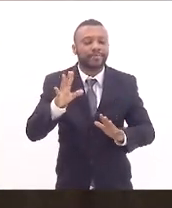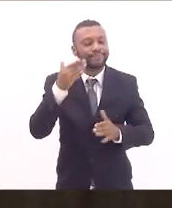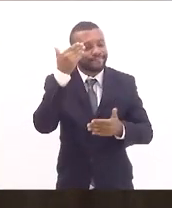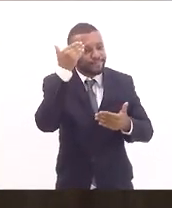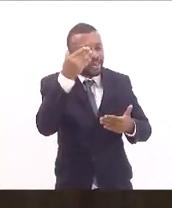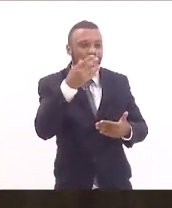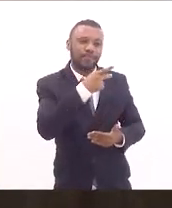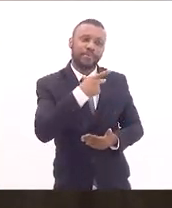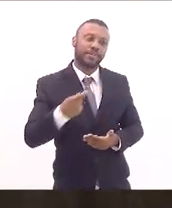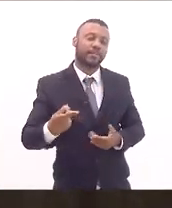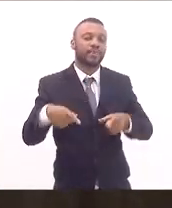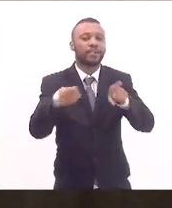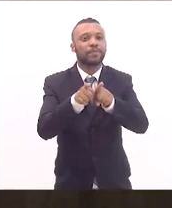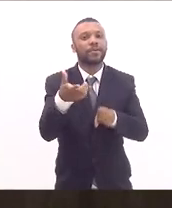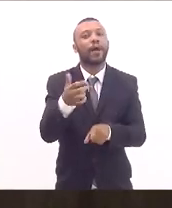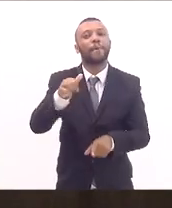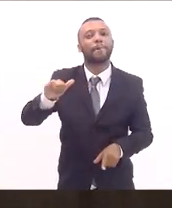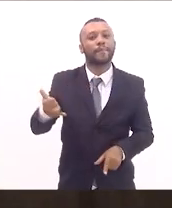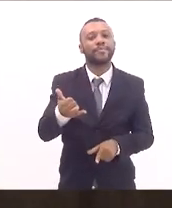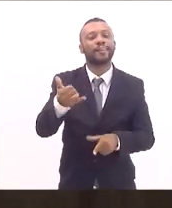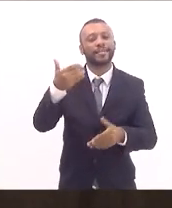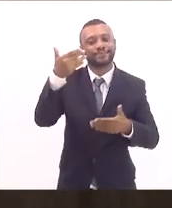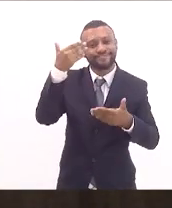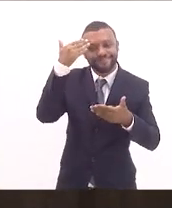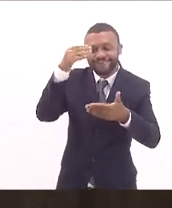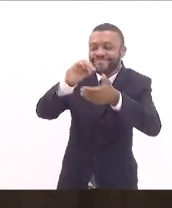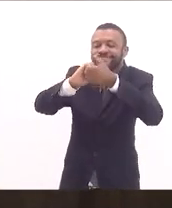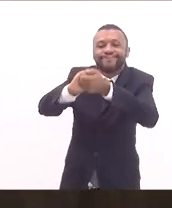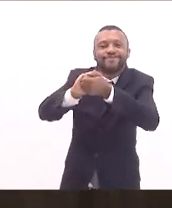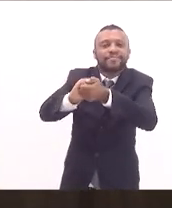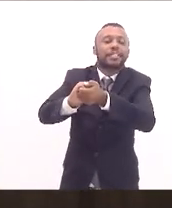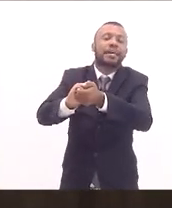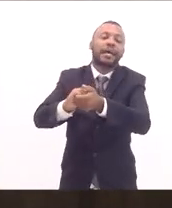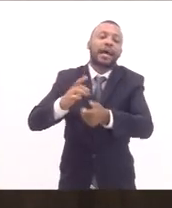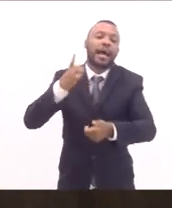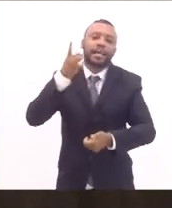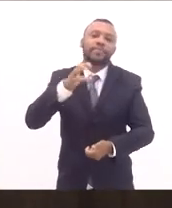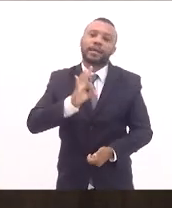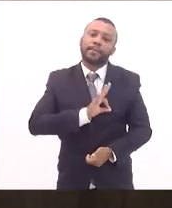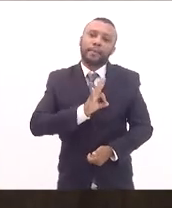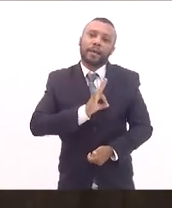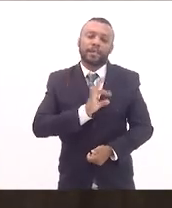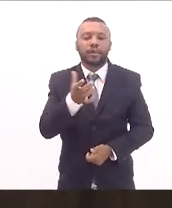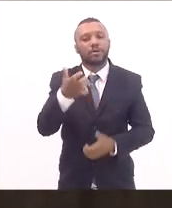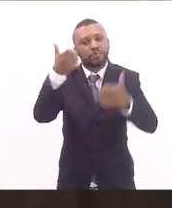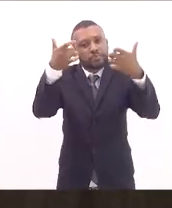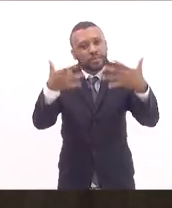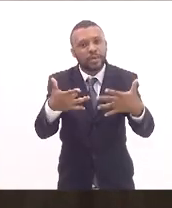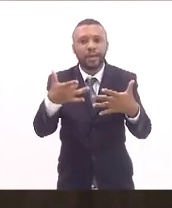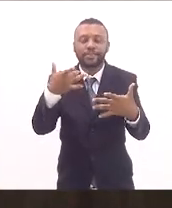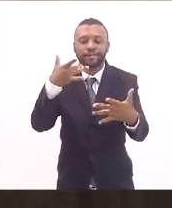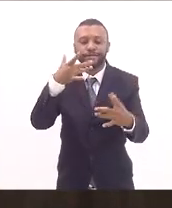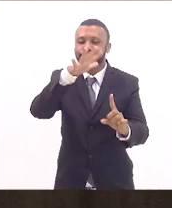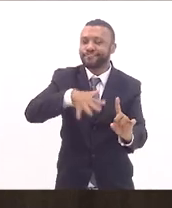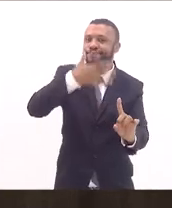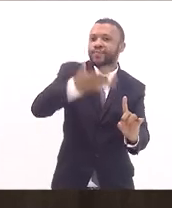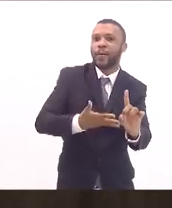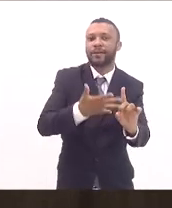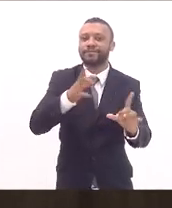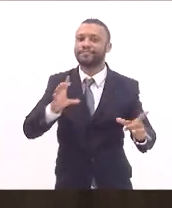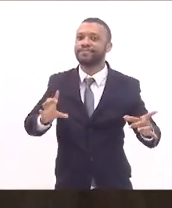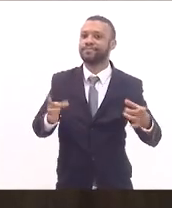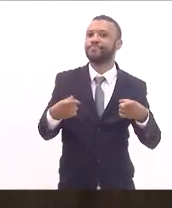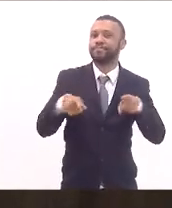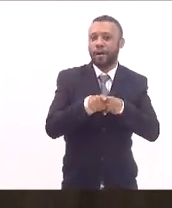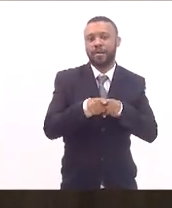também cumprimentar a deputada Martha Rocha dizer que me associo a esta homenagem ao meu querido